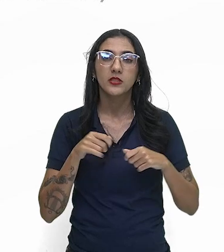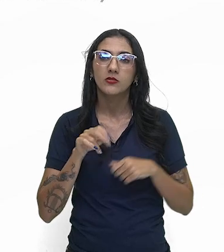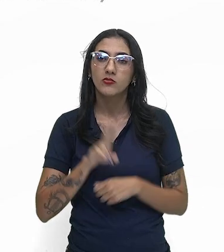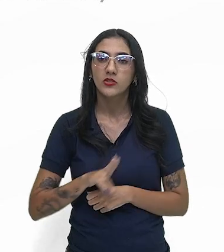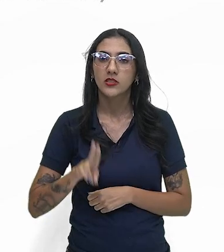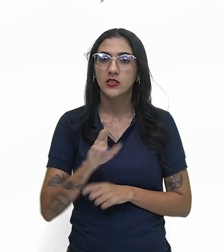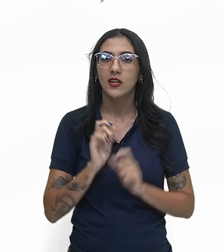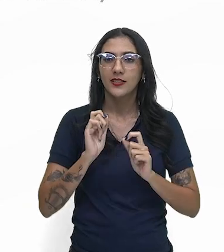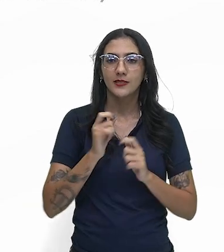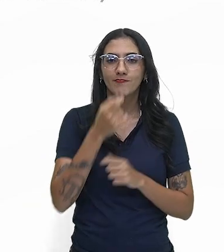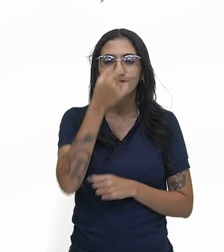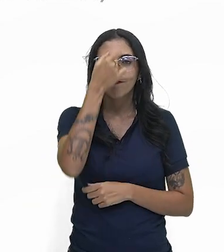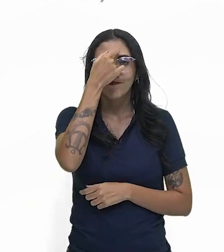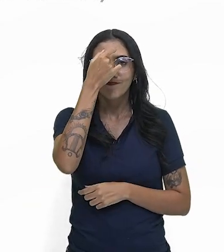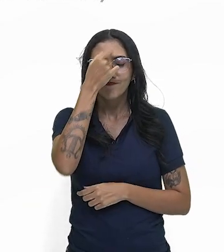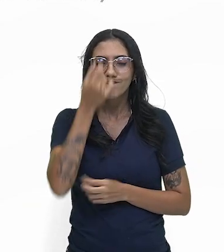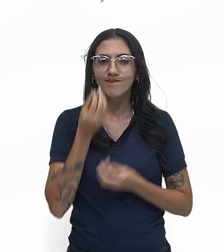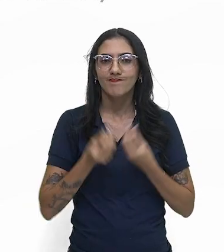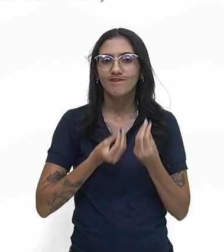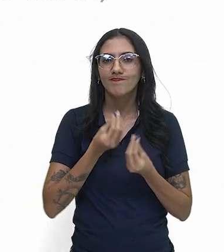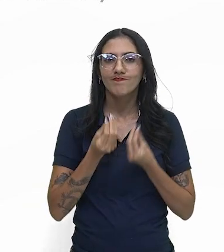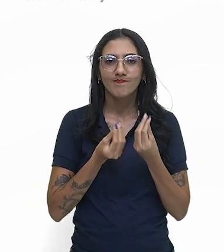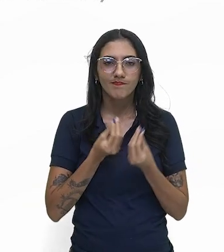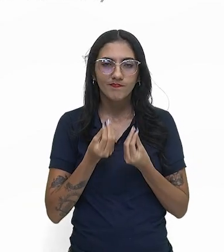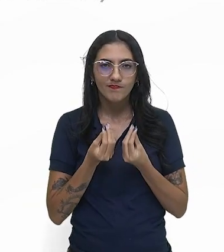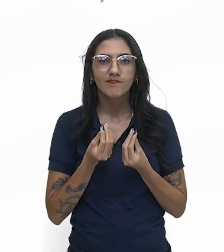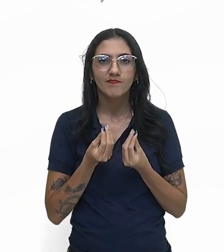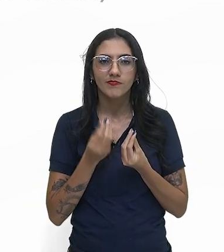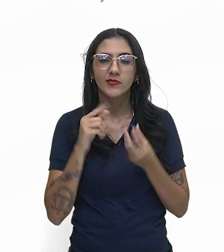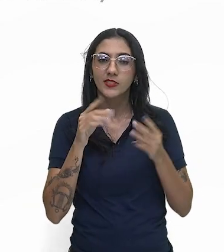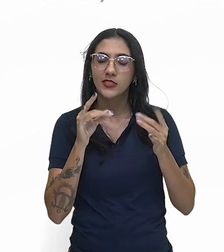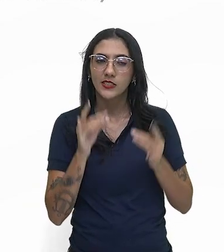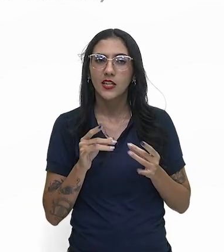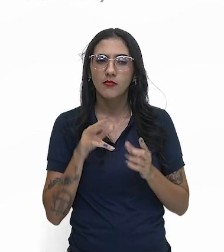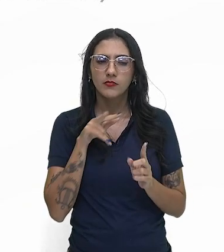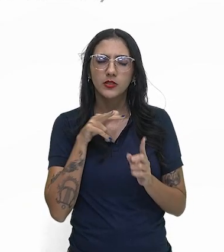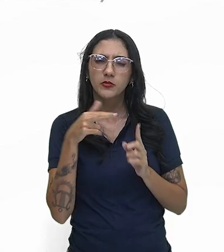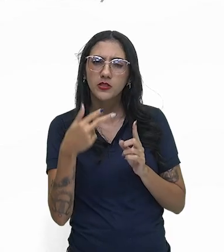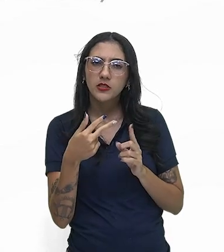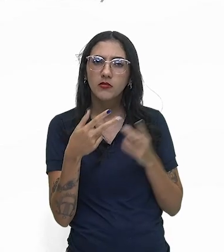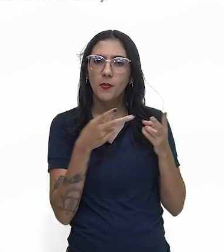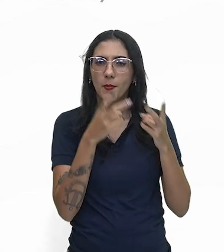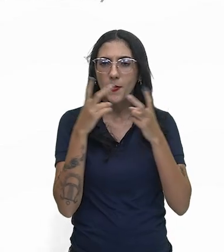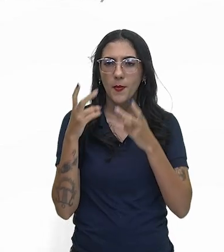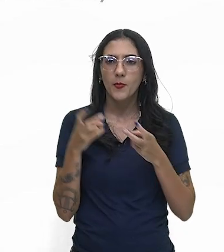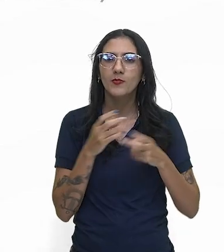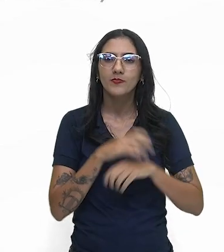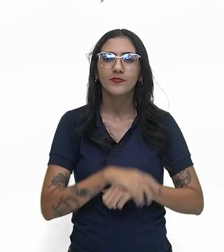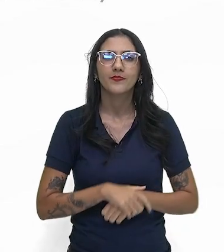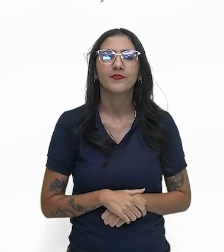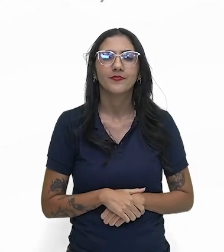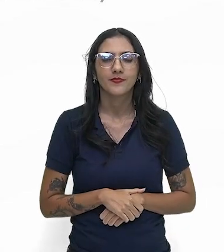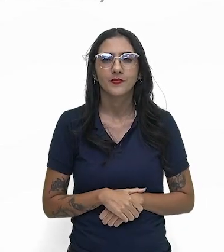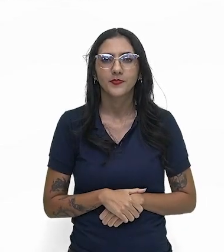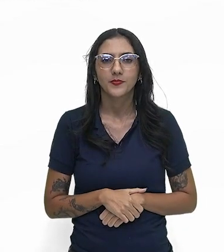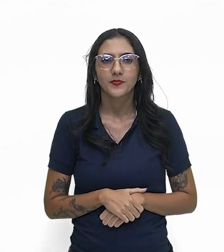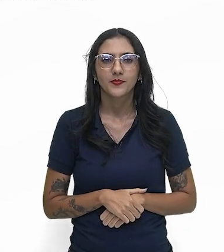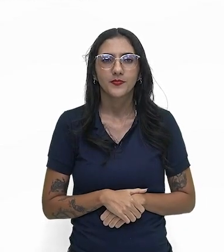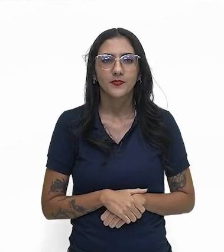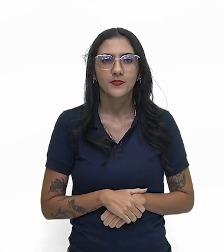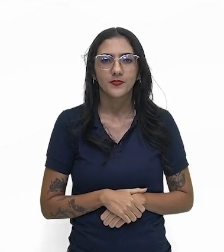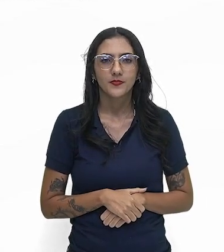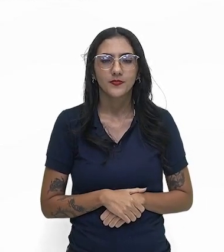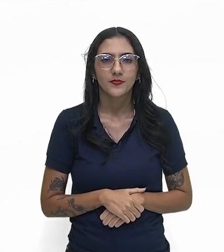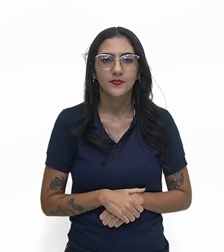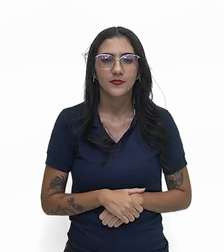se balançar um pouco diante de tudo isso, né, e olhar, né, tudo aquilo que está em volta. Continuando aqui,